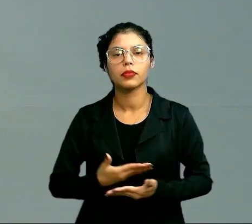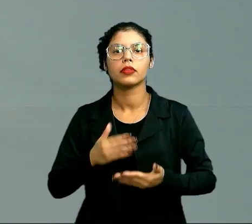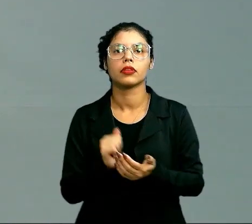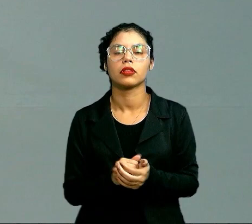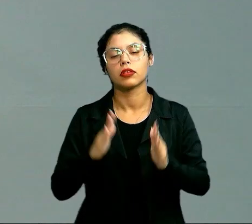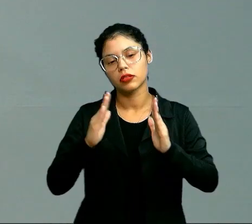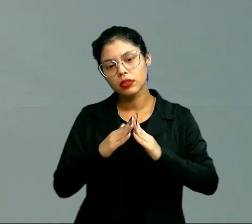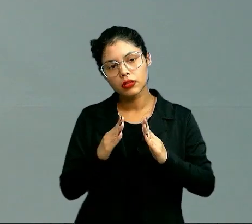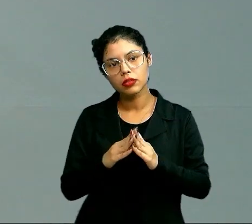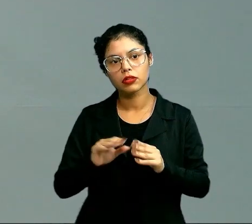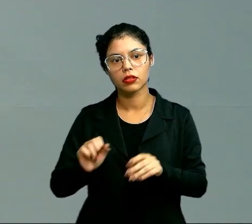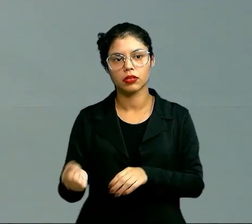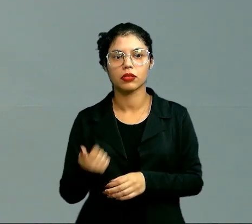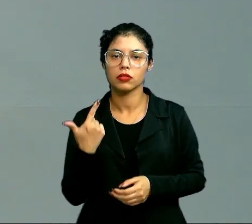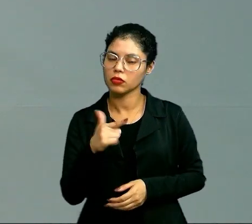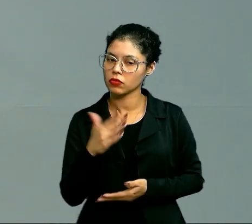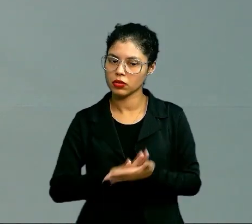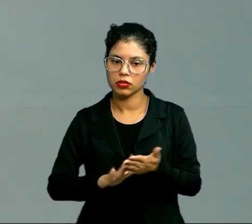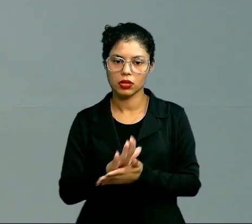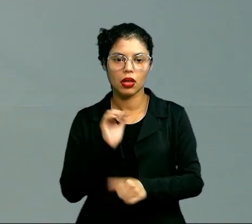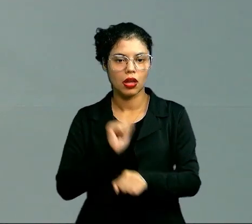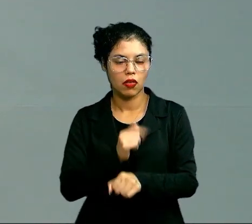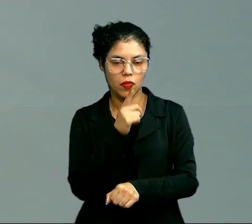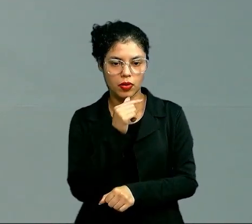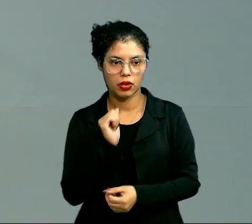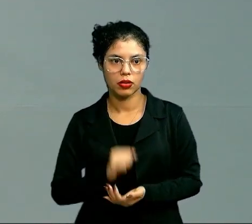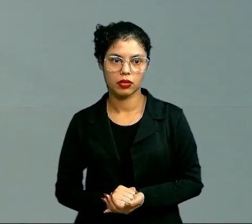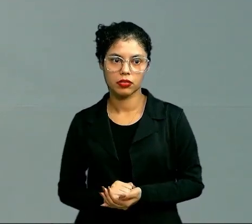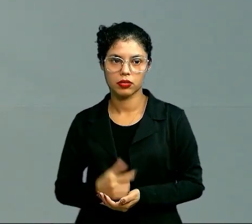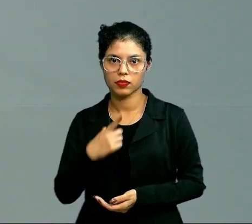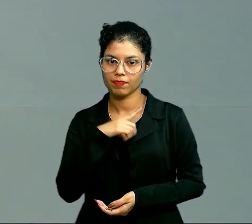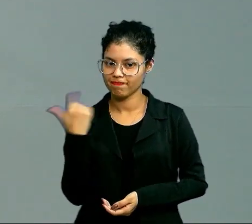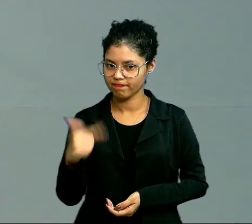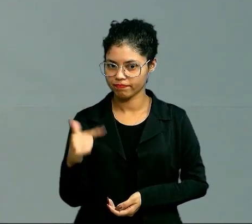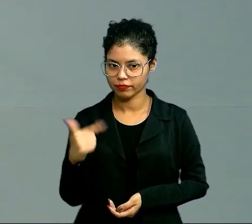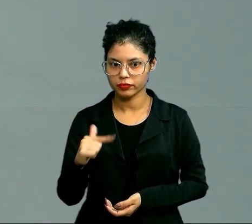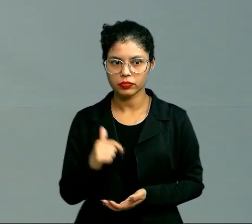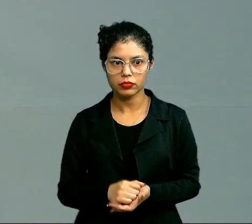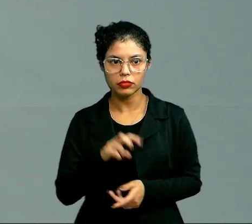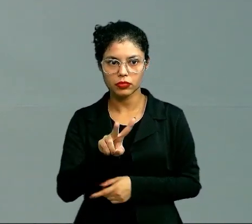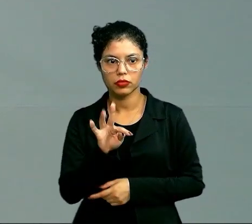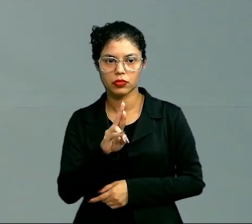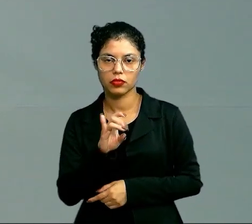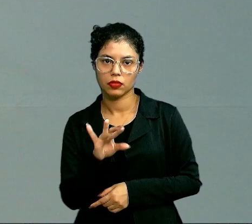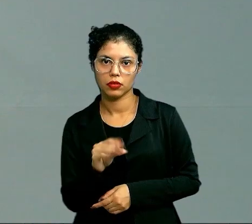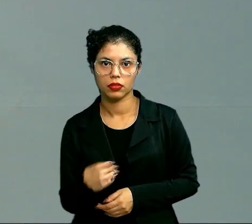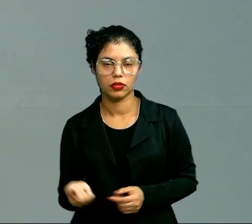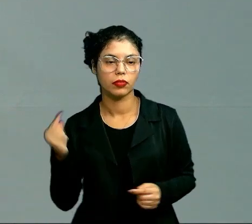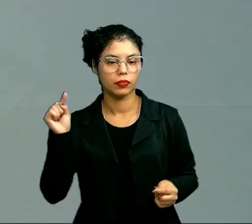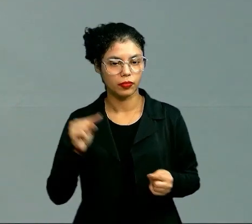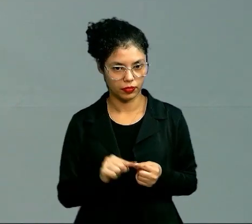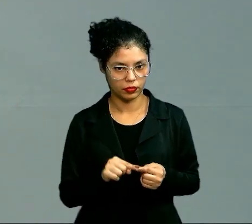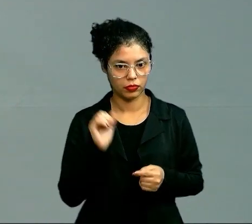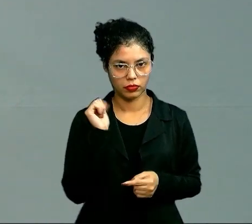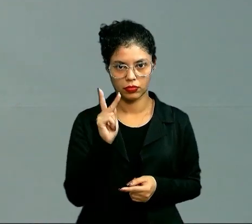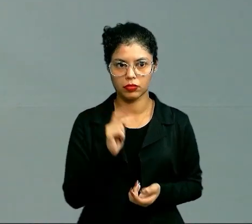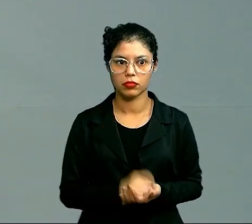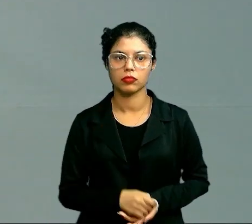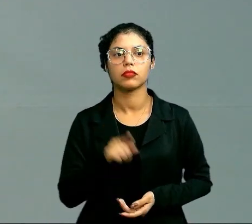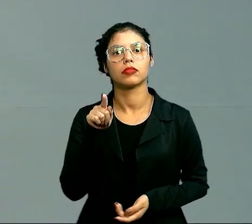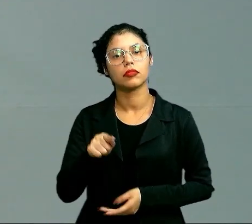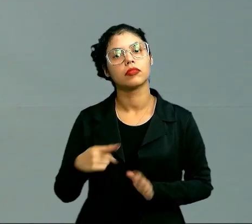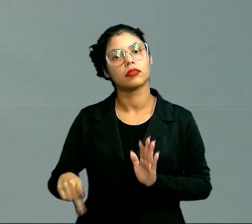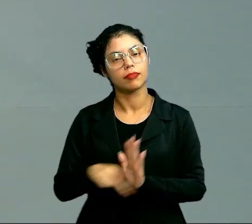quintal, derramar água parada, não ter, né, essa água parada dentro de casa, para não ter esse vetor perto da gente, tá? Então, é